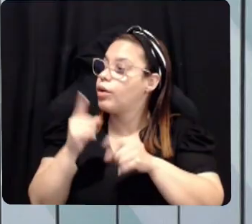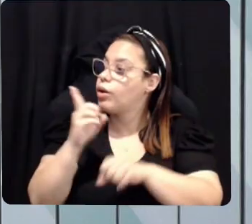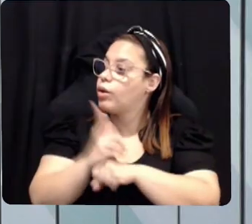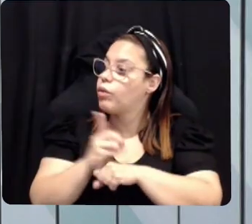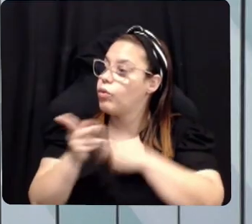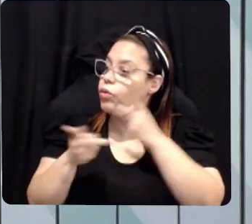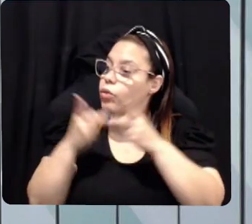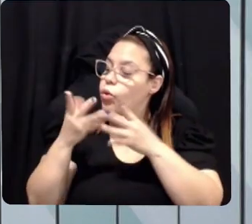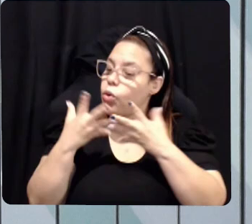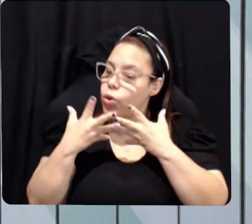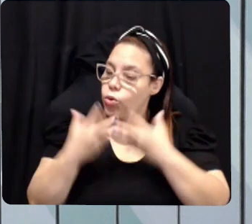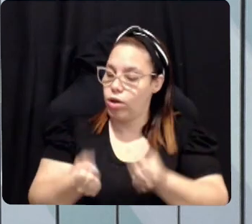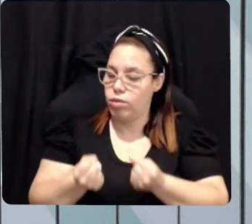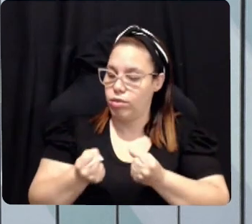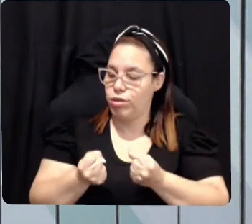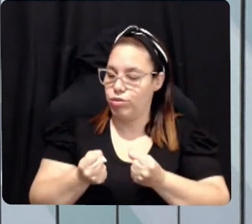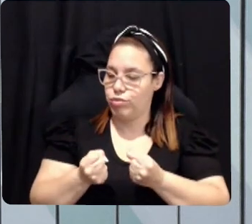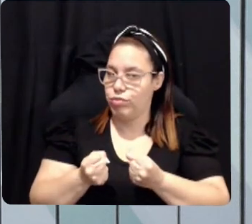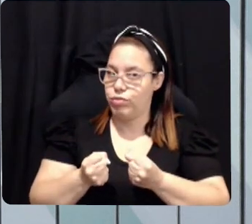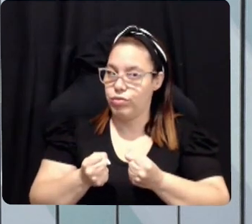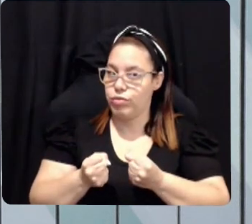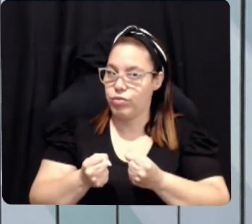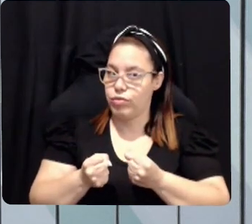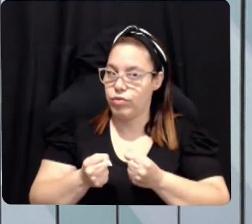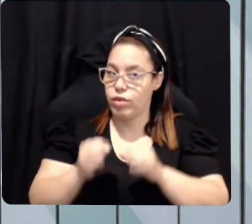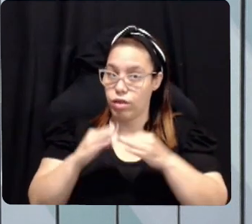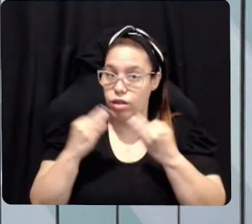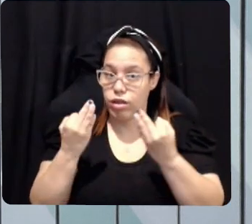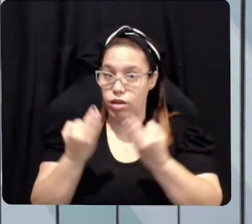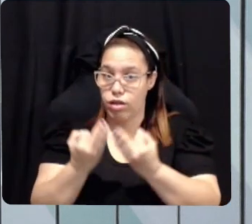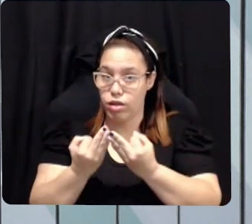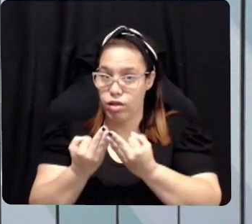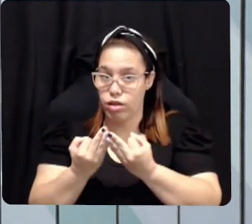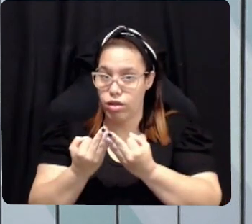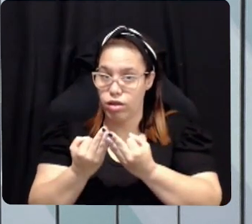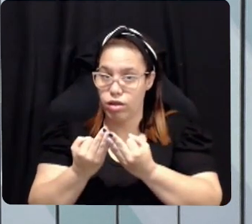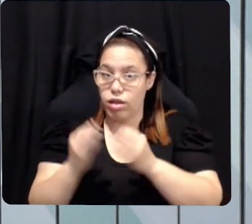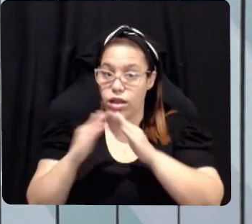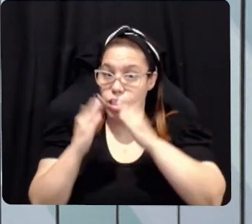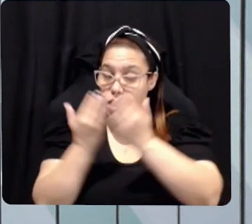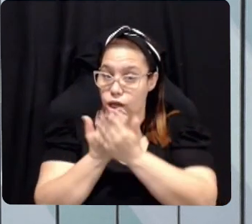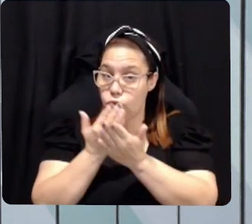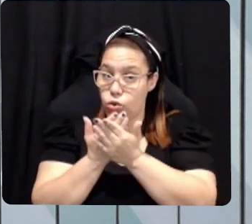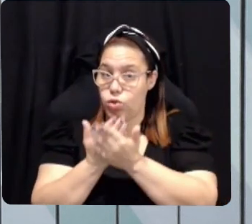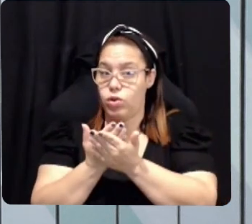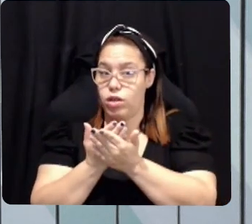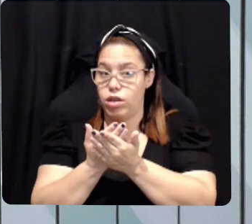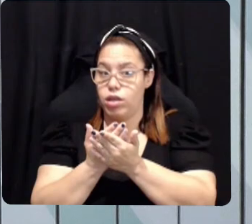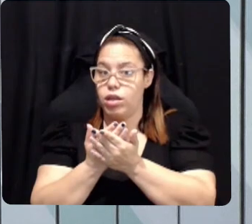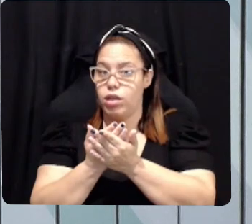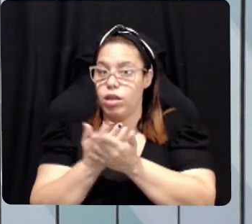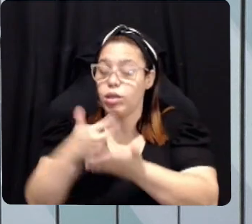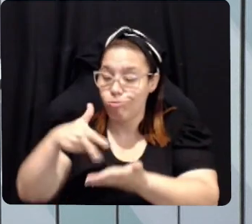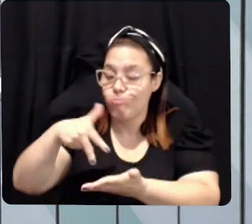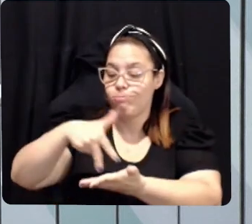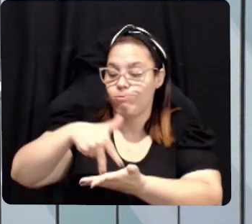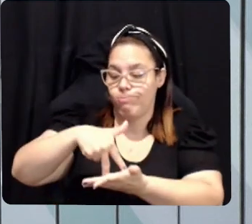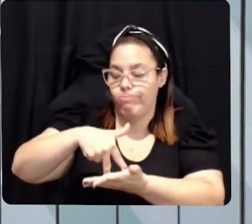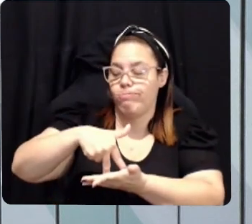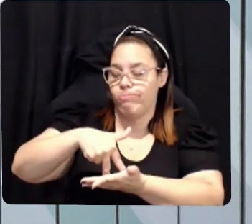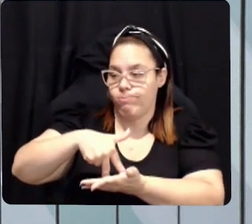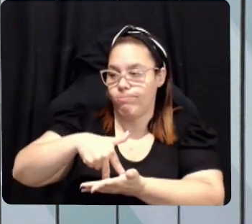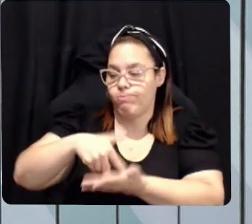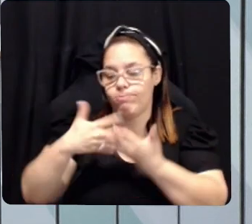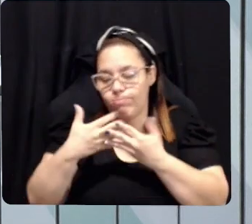que a doutora tocou sobre o acolhimento e essa questão da família, tanto a família quanto a escola estarem dispostas,